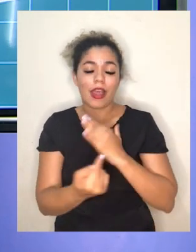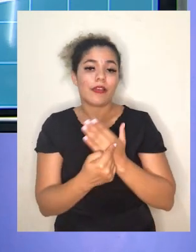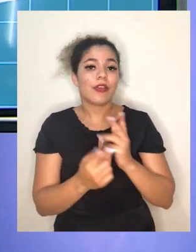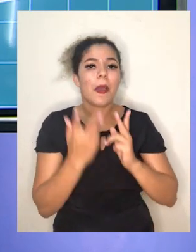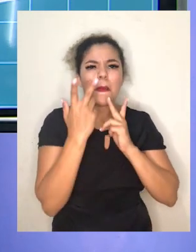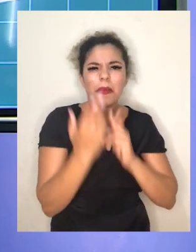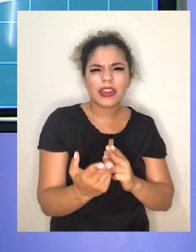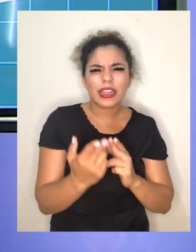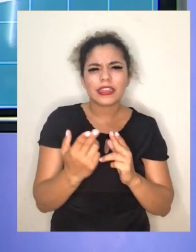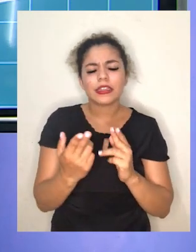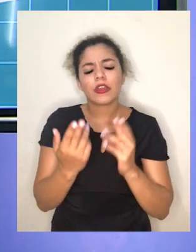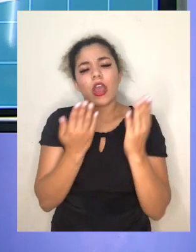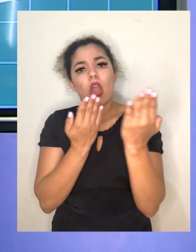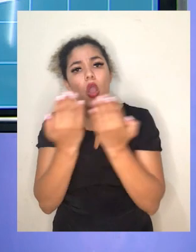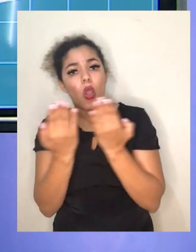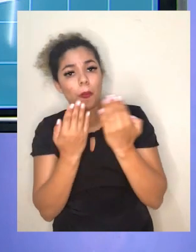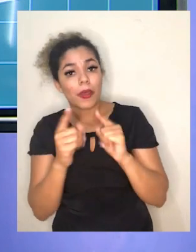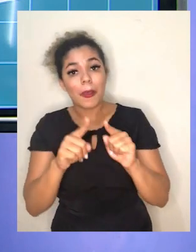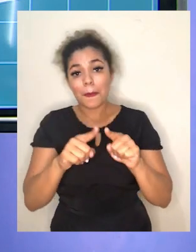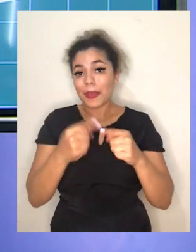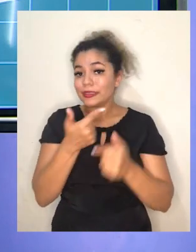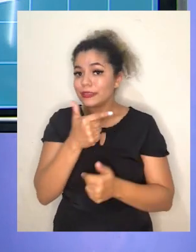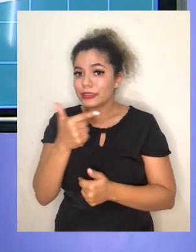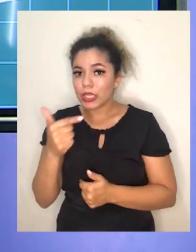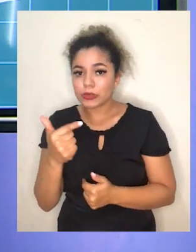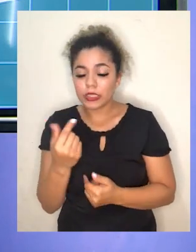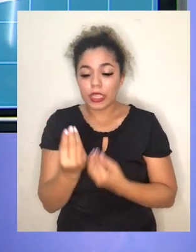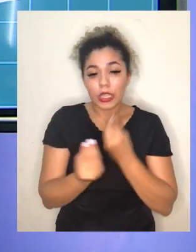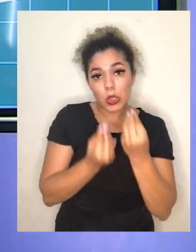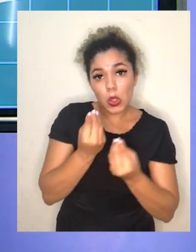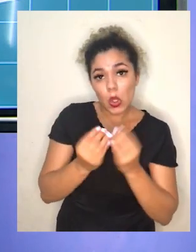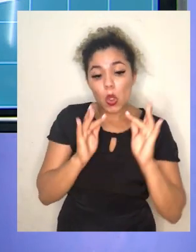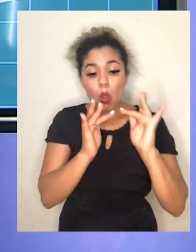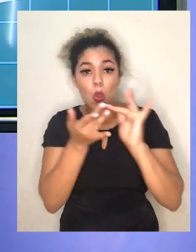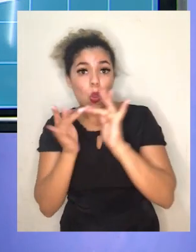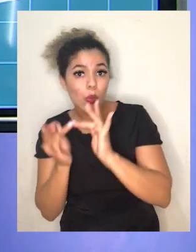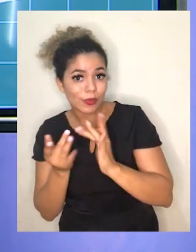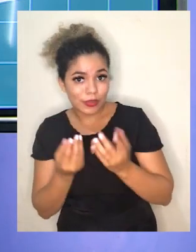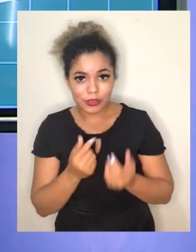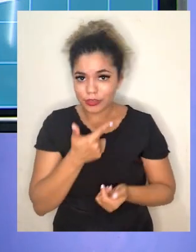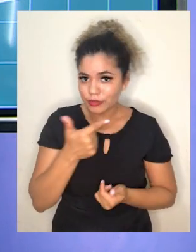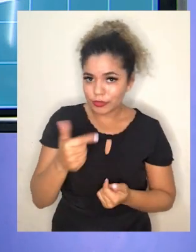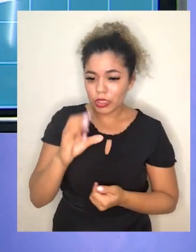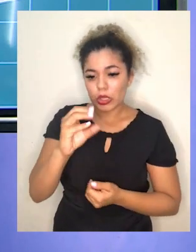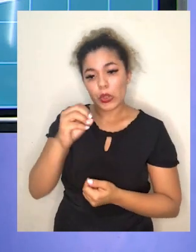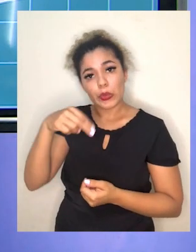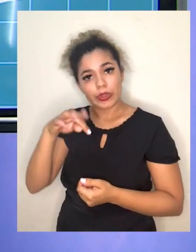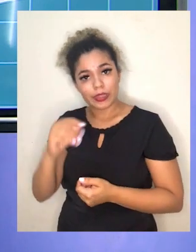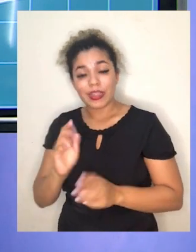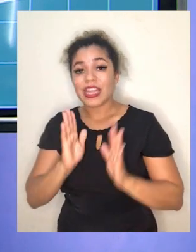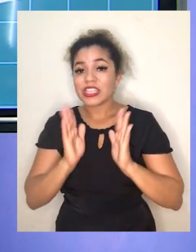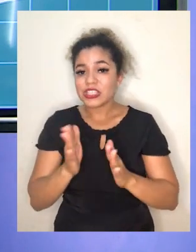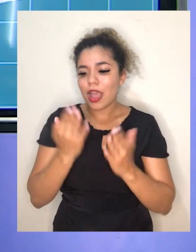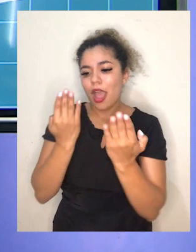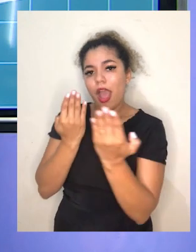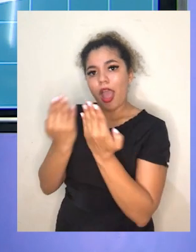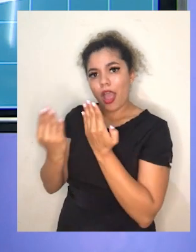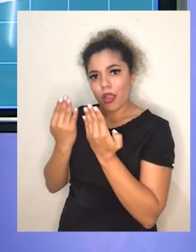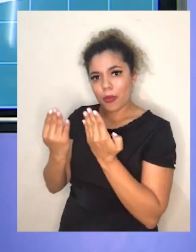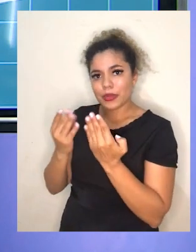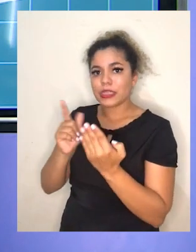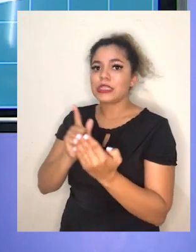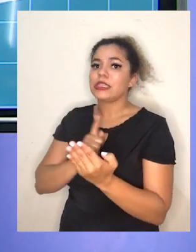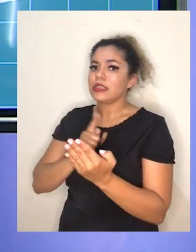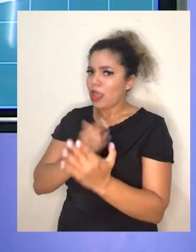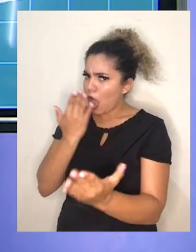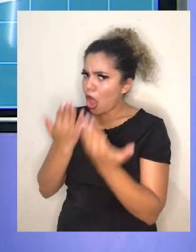uma comparação, né? Porém, ela não vai usar os conectivos. Já a